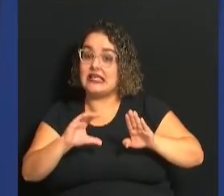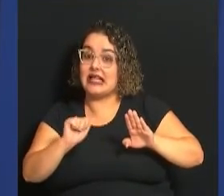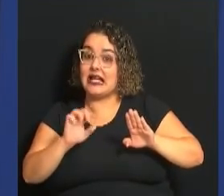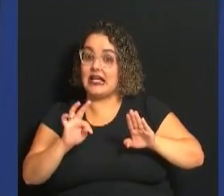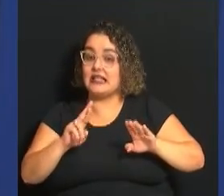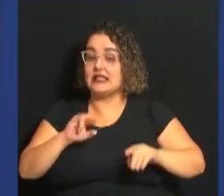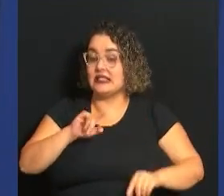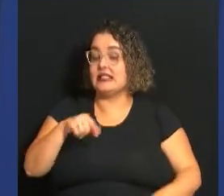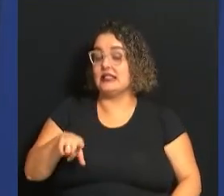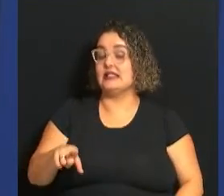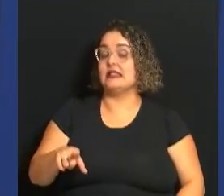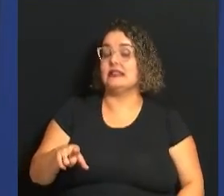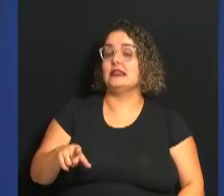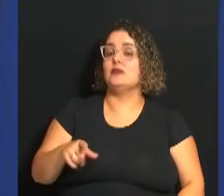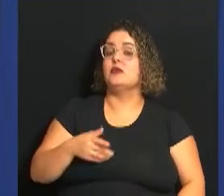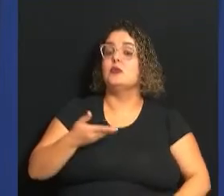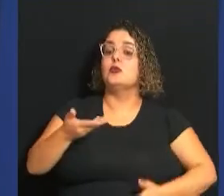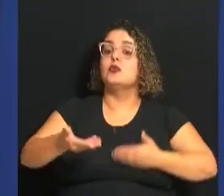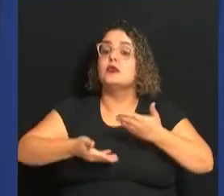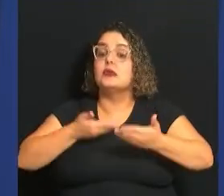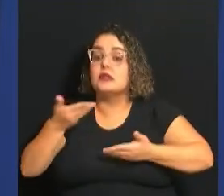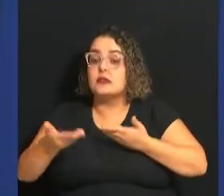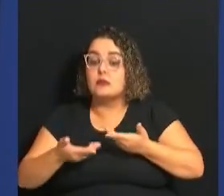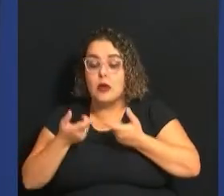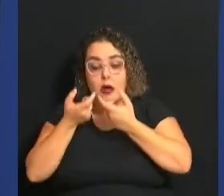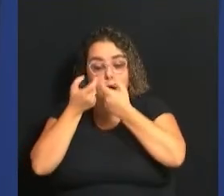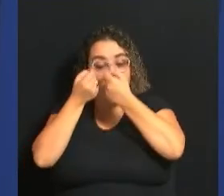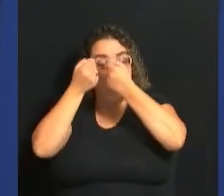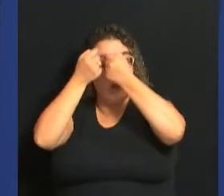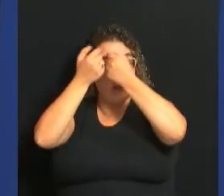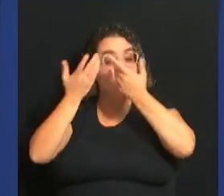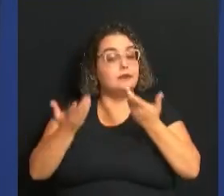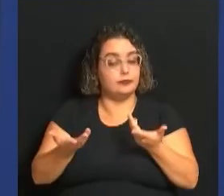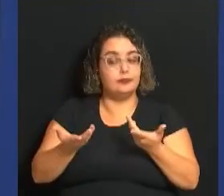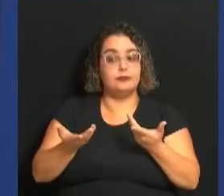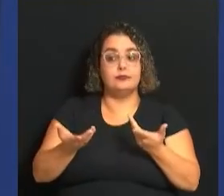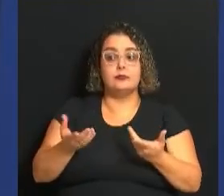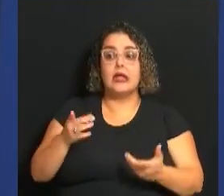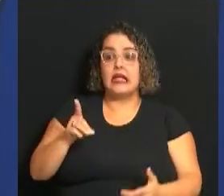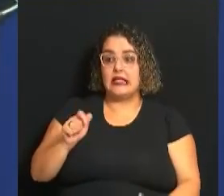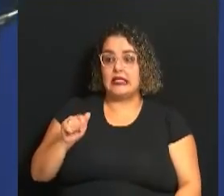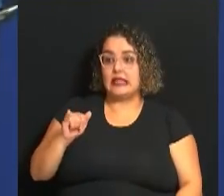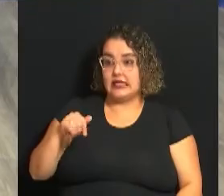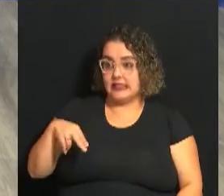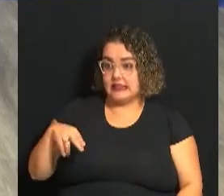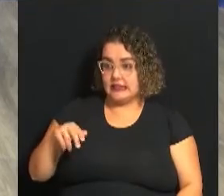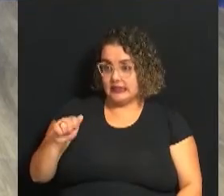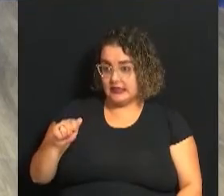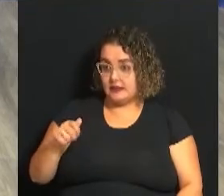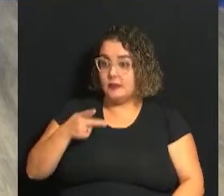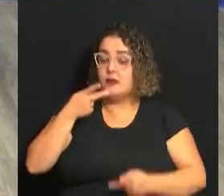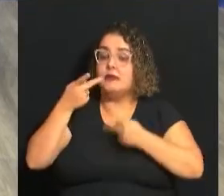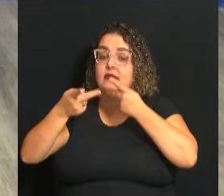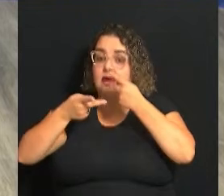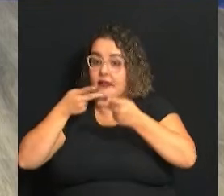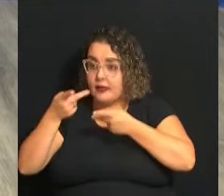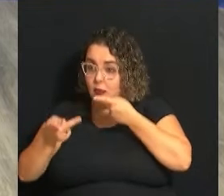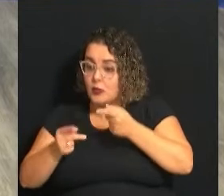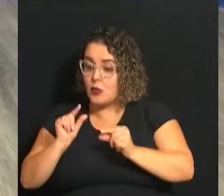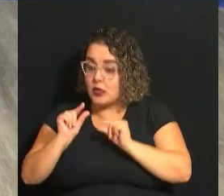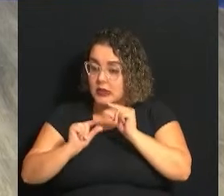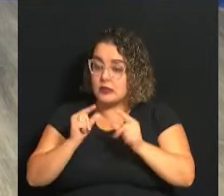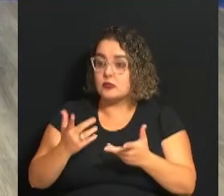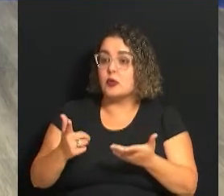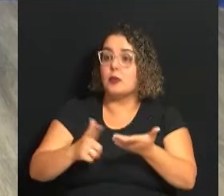sobre esse tratamento referente ao câncer cerebral. Daiane, a gente vai falar um pouquinho aí sobre esse livro, mas antes eu quero